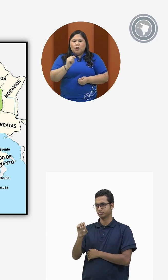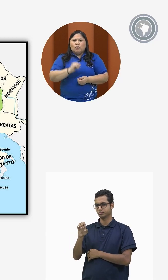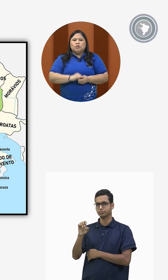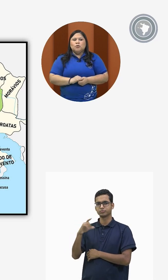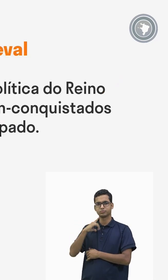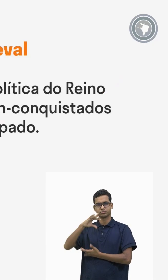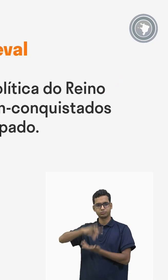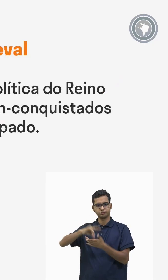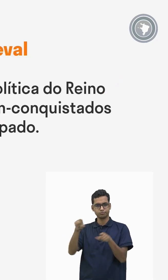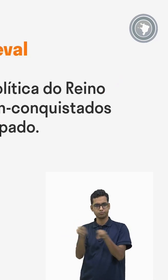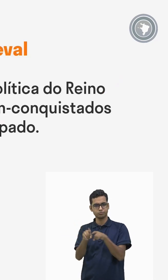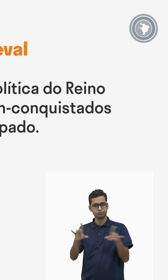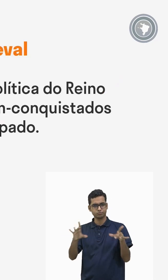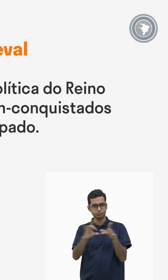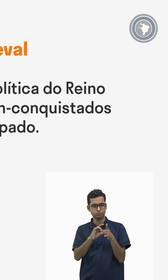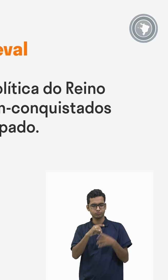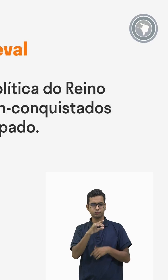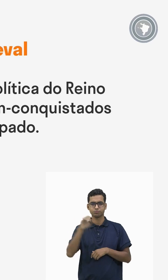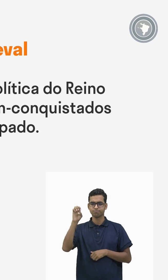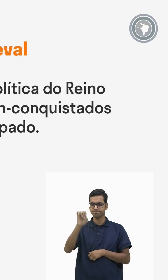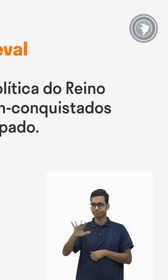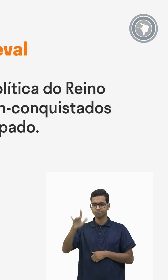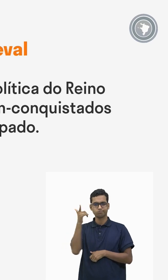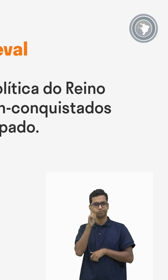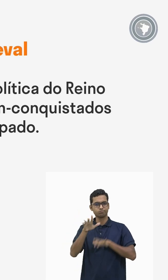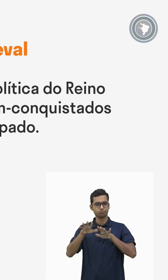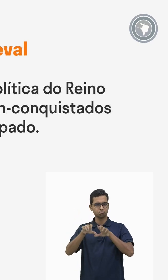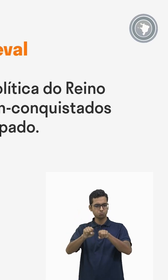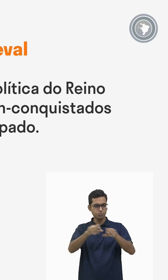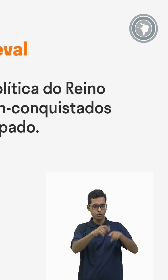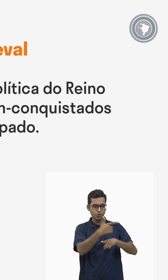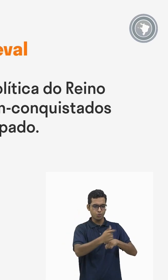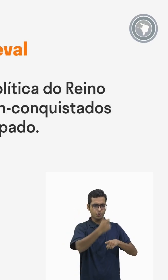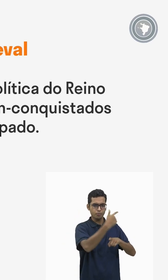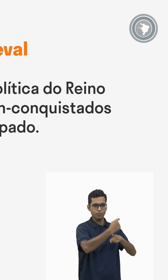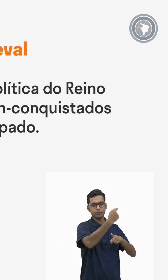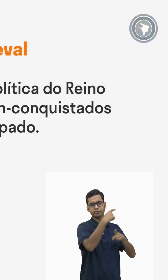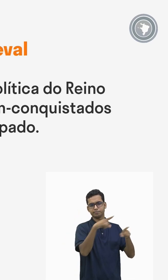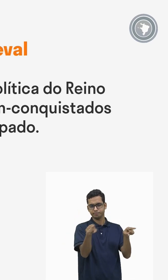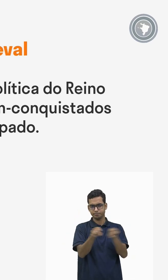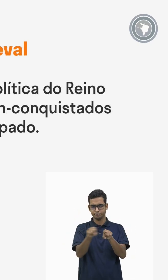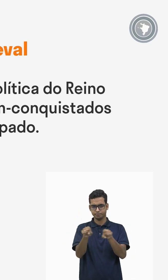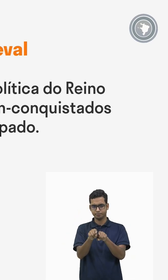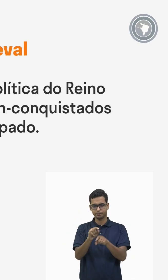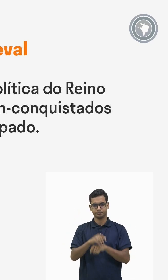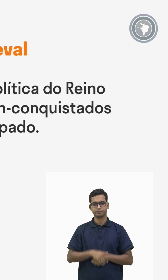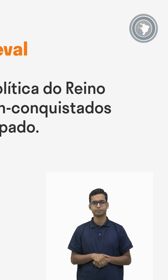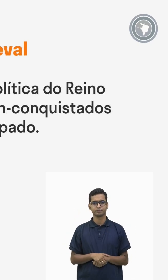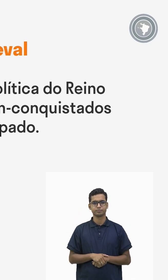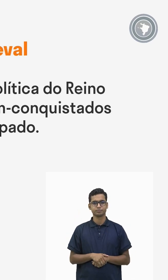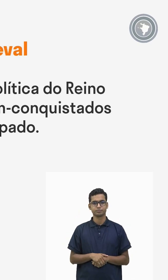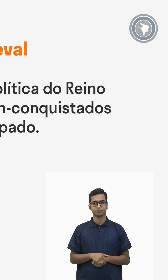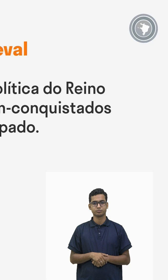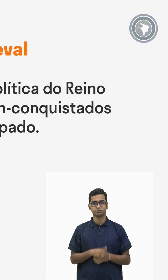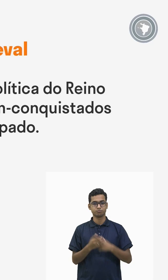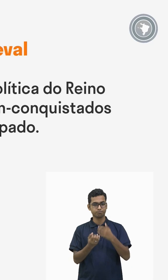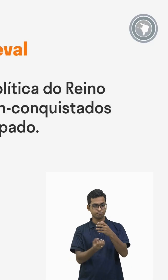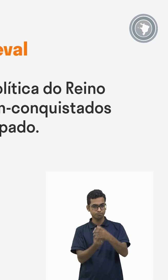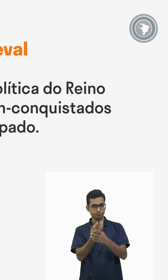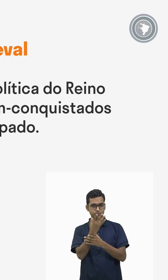Europa. Continuemos. Vamos falar agora sobre o nascimento do Ocidente medieval. Carlos